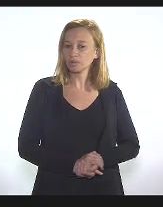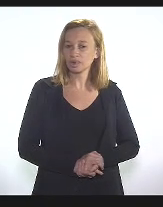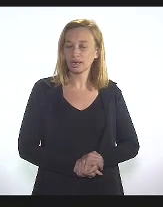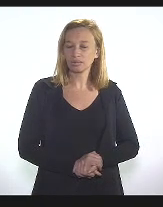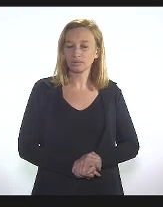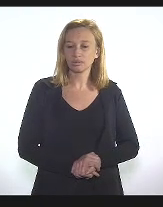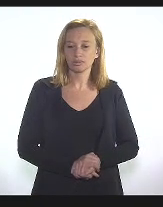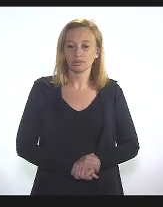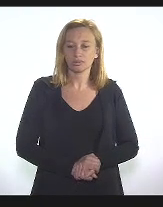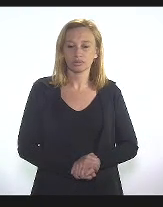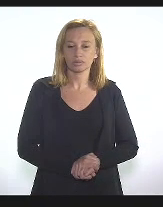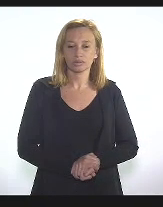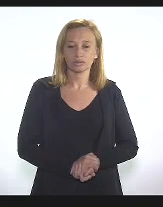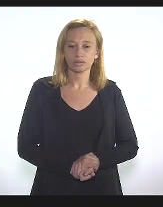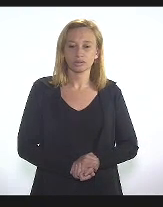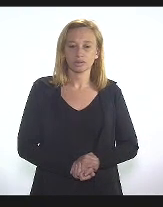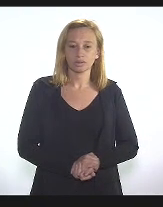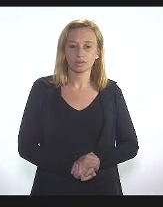Deputado